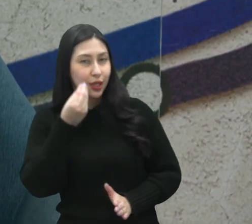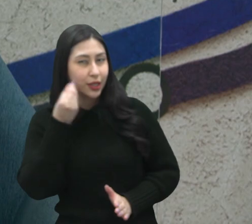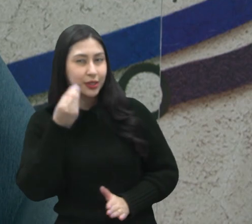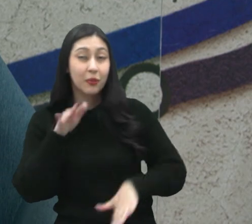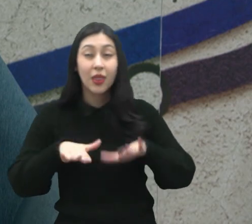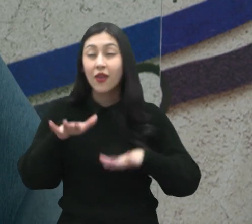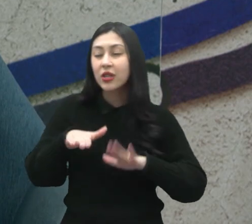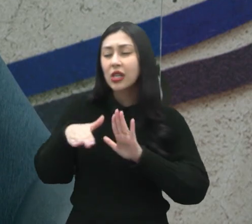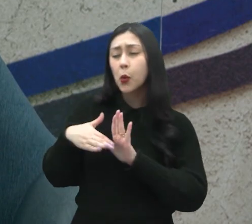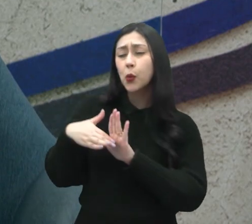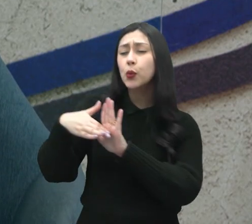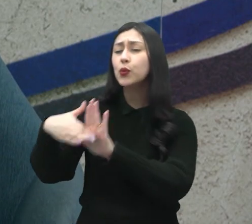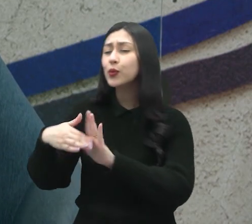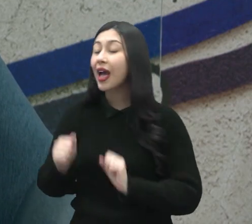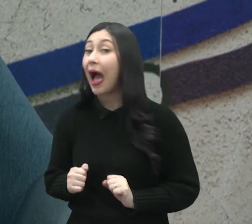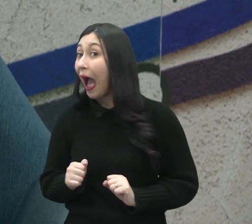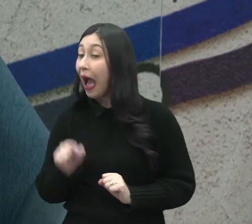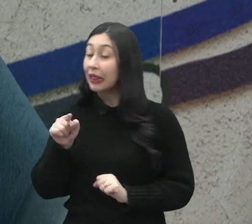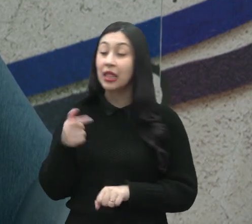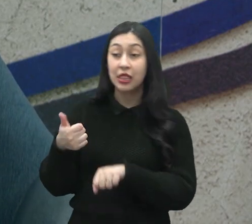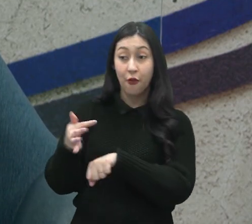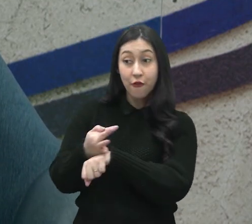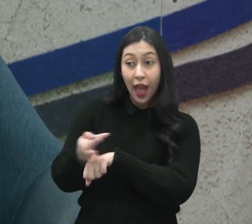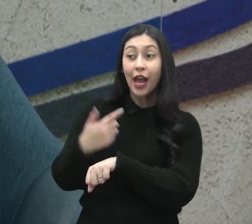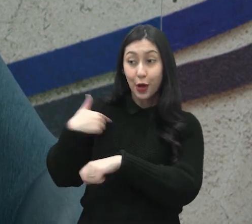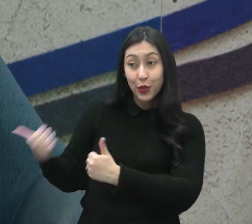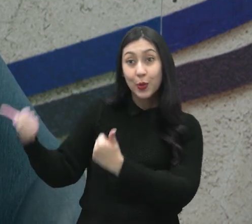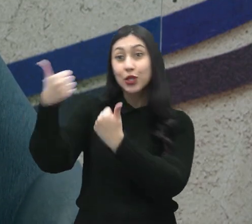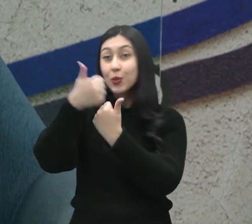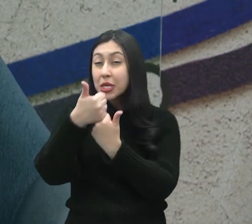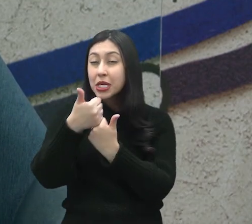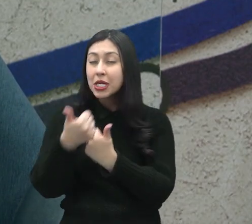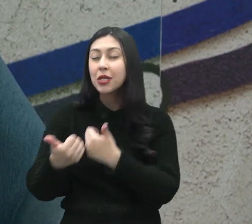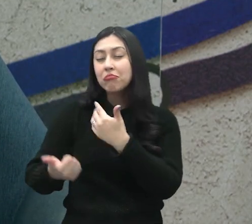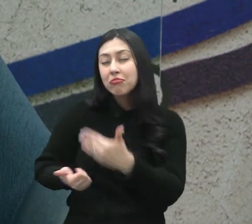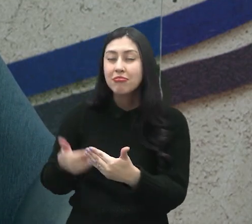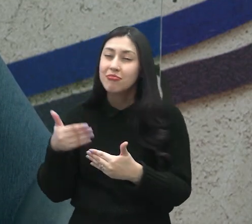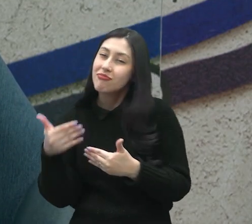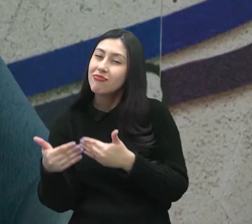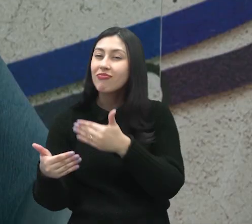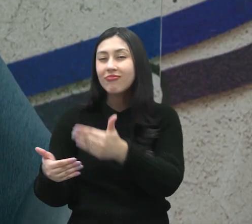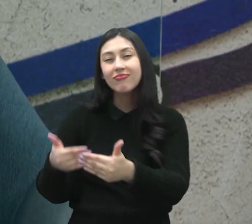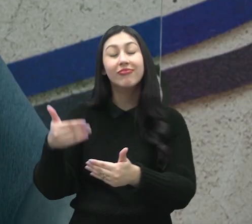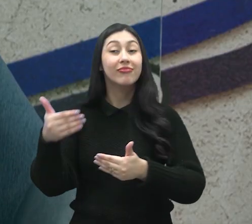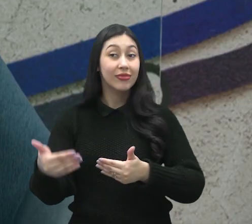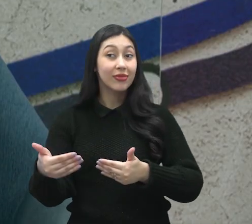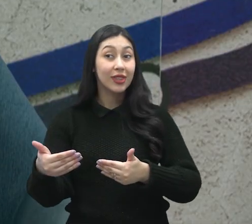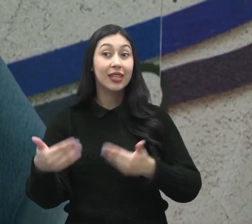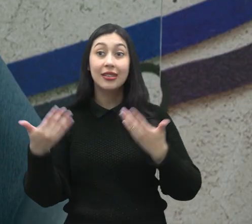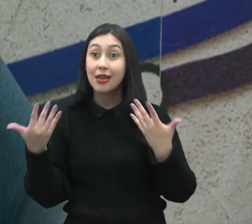pouco de ajuda, cobrindo umas férias, né? Exercendo ali pelas beiradas essa função,